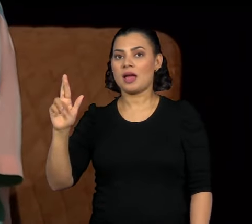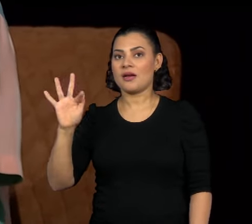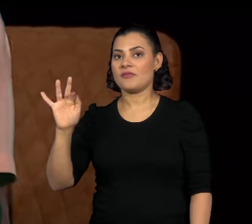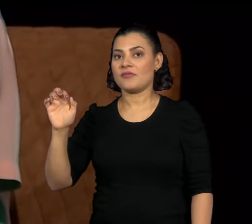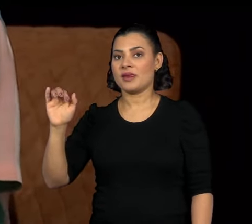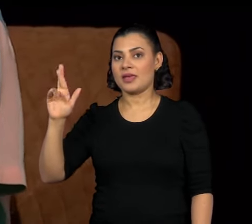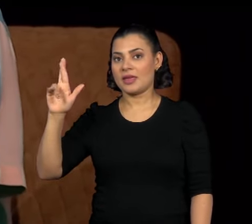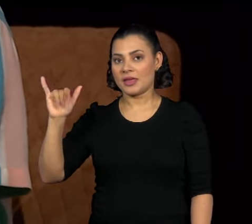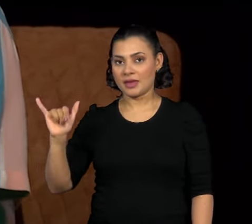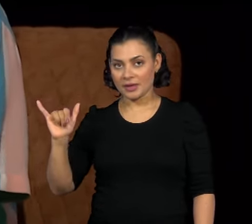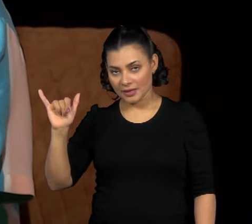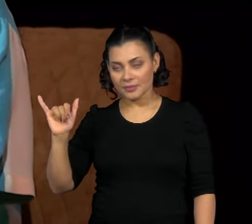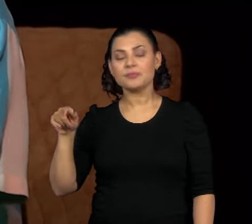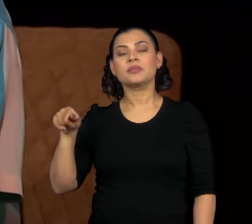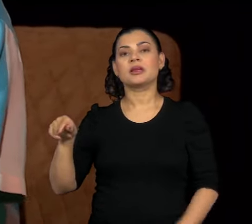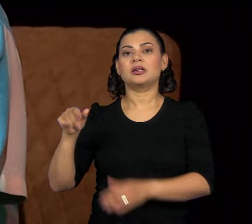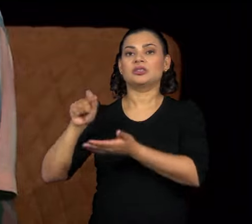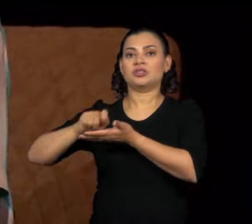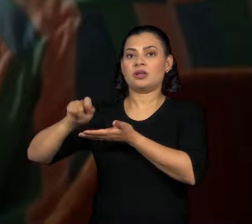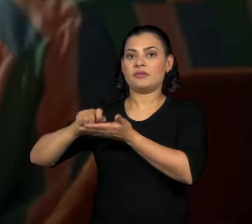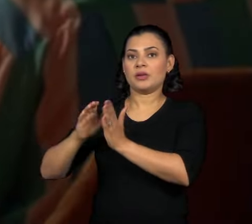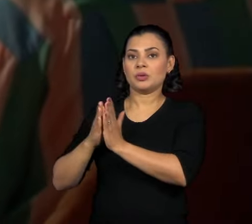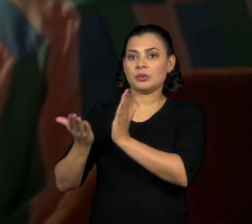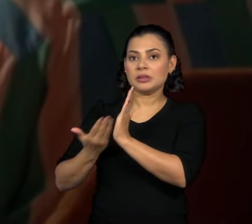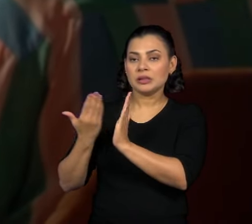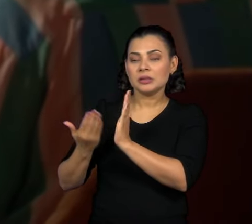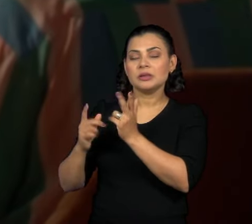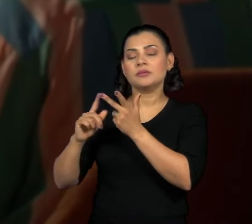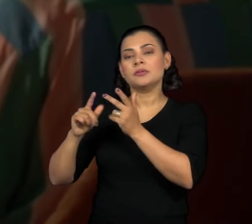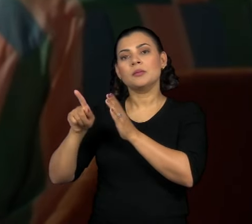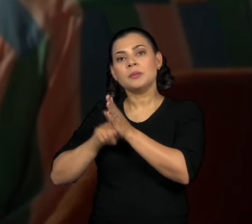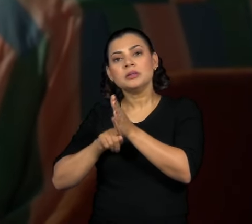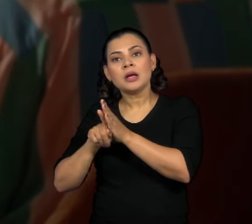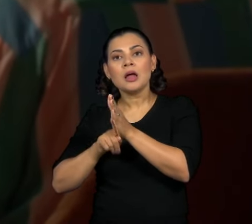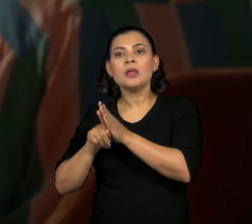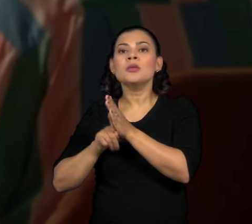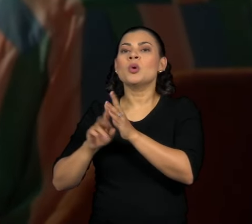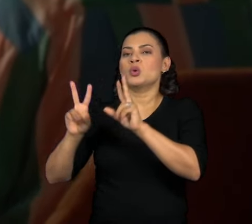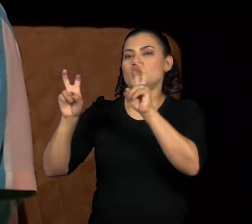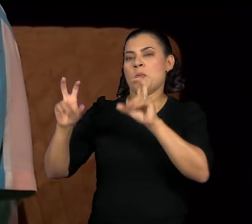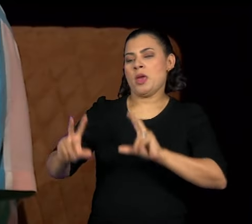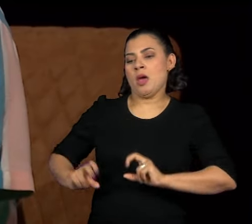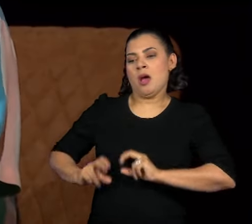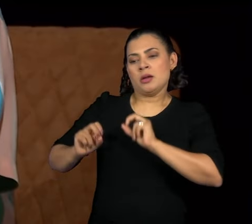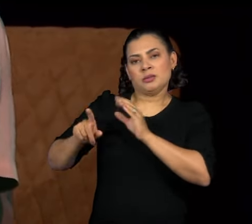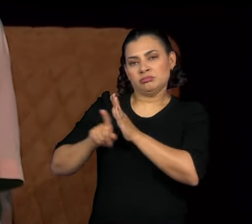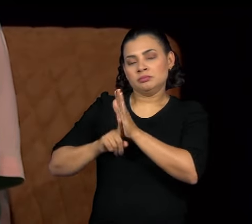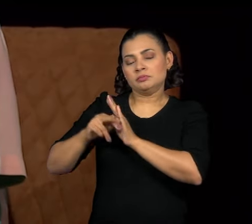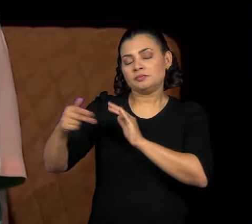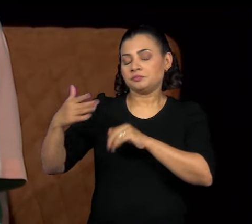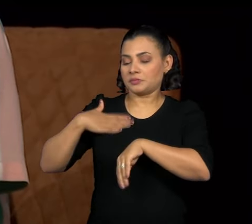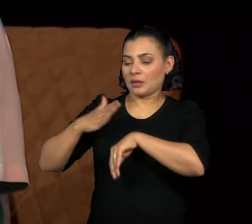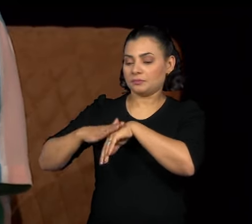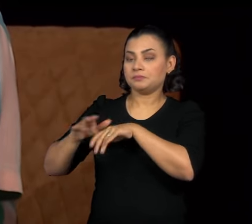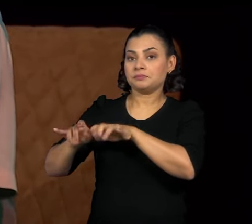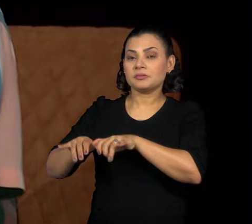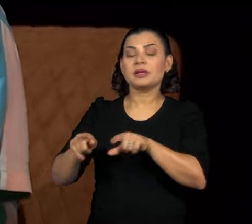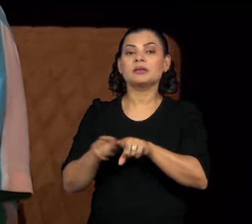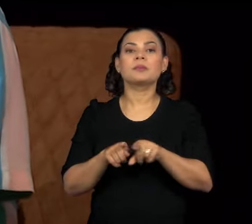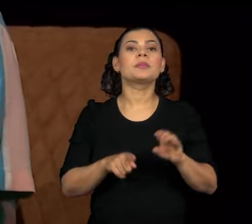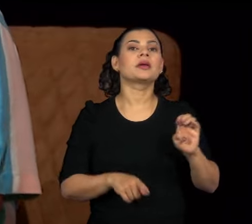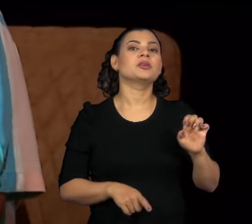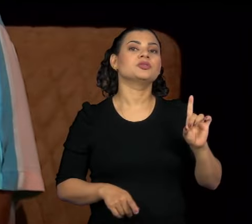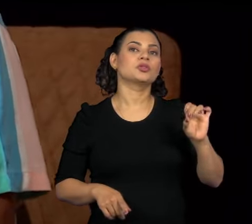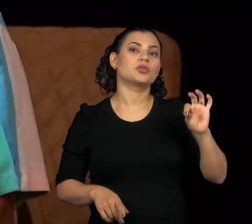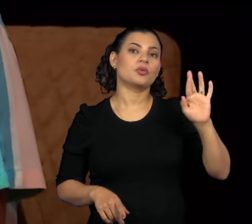revisando e escrevendo livros dos médicos, pesquisadores, cientistas sobre o câncer, né? E também na Editora Abril, como